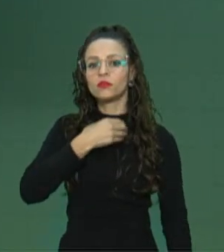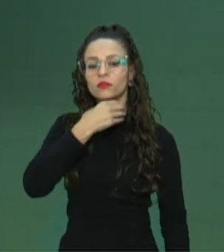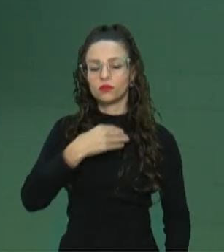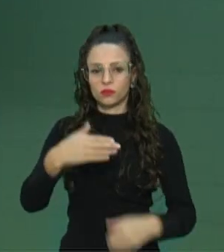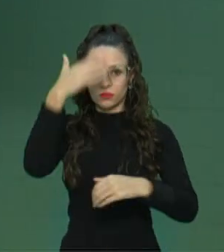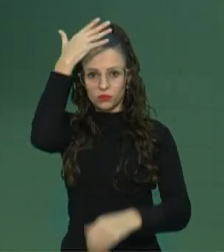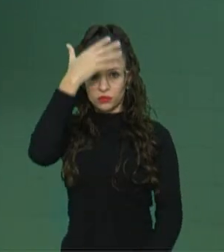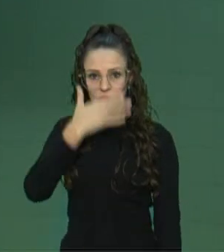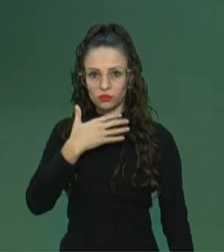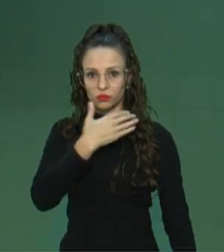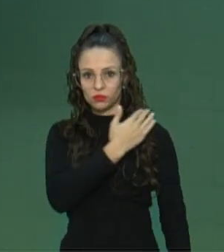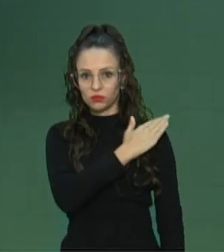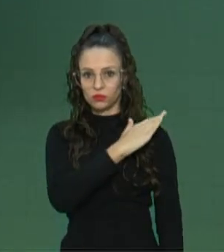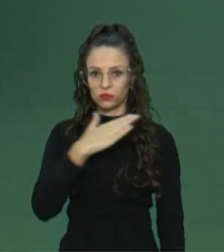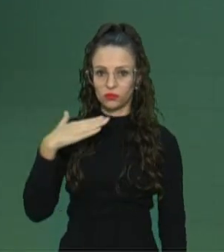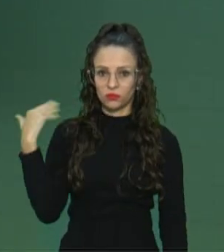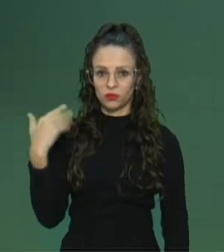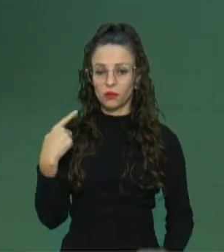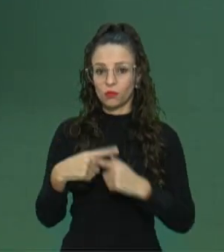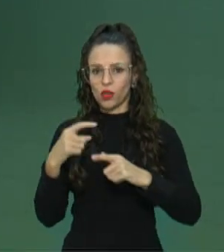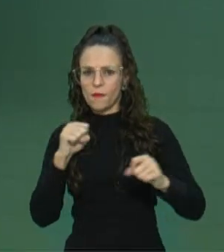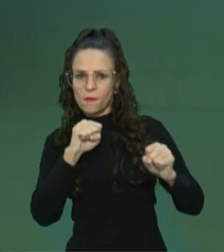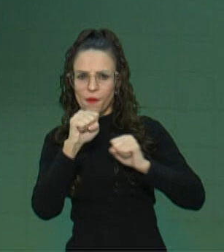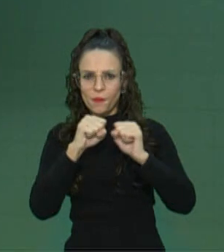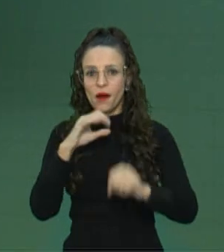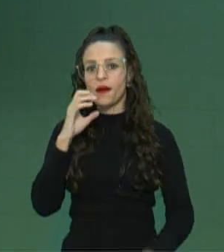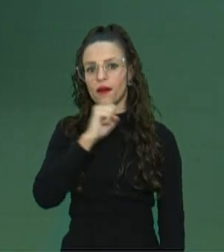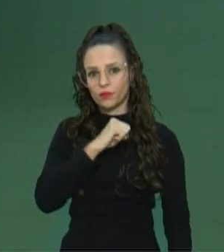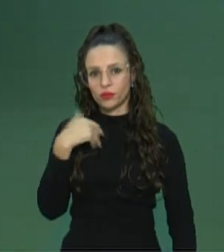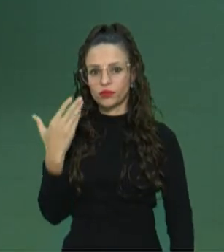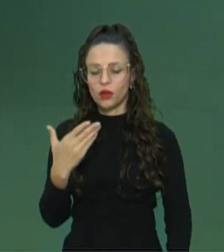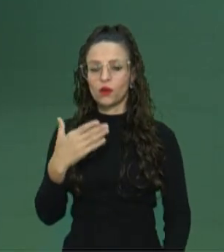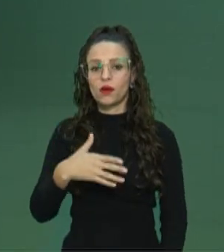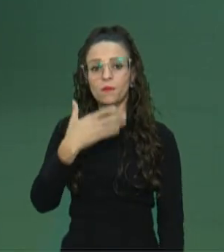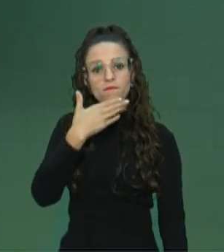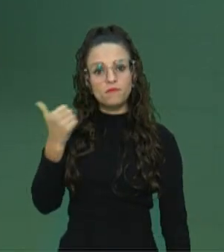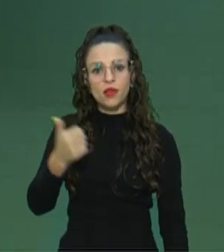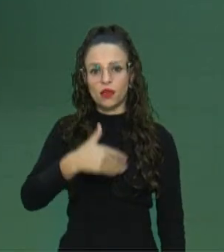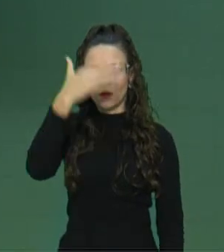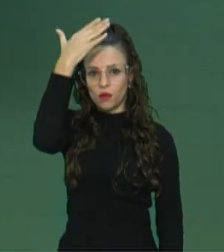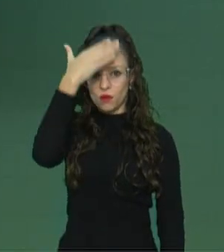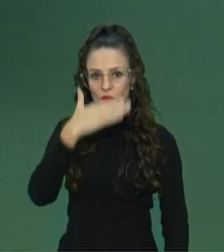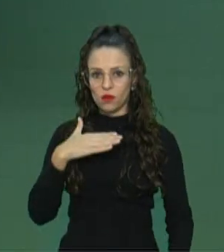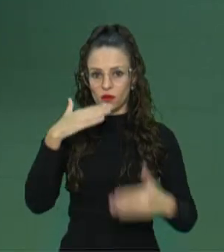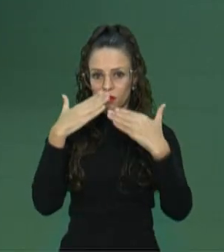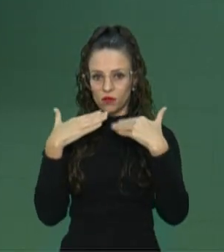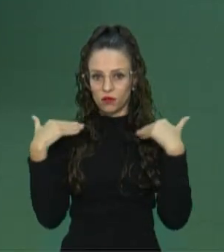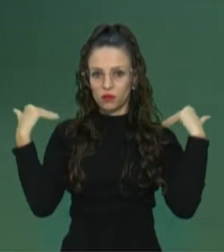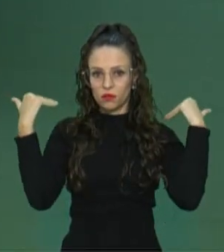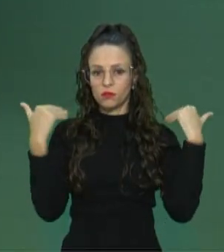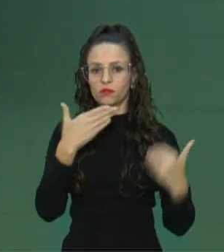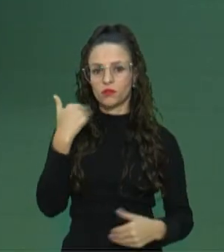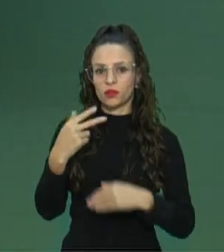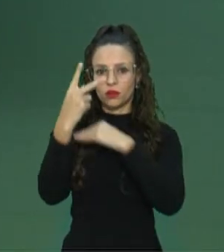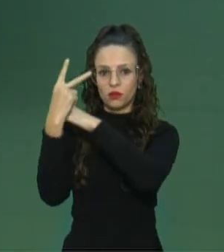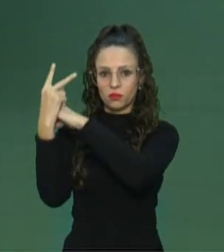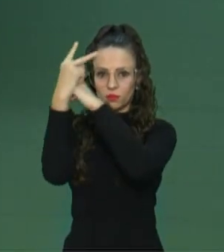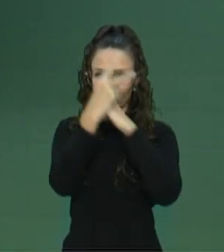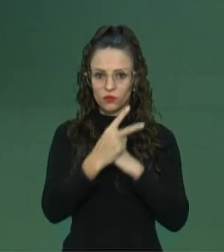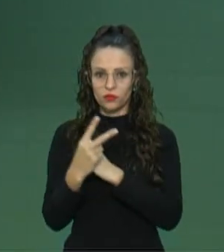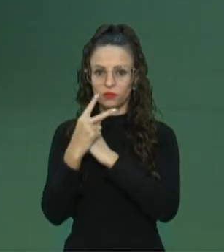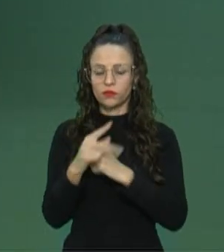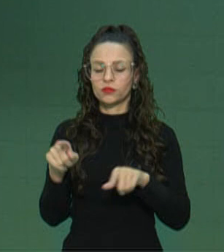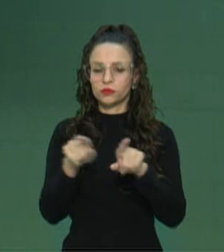desce também essa proteção, porque os golpes são muito rápidos, então quanto melhor for a proteção, mais protegido estiver o